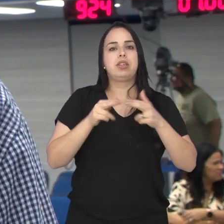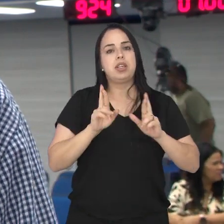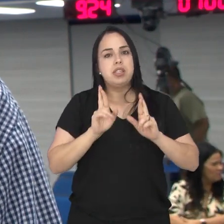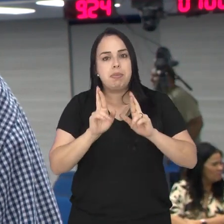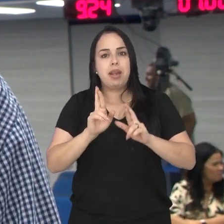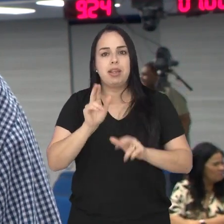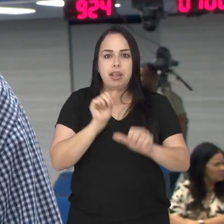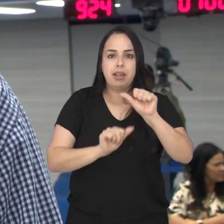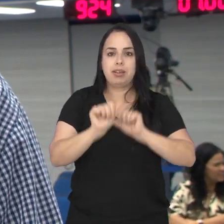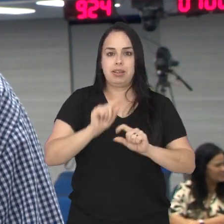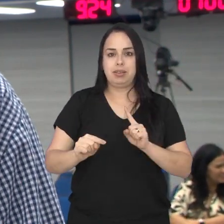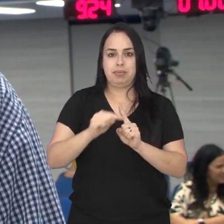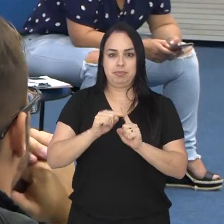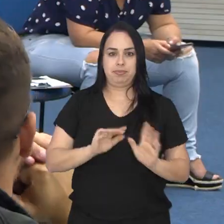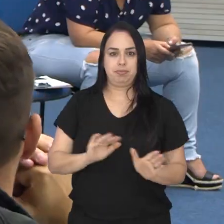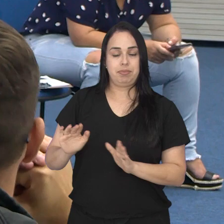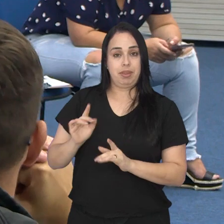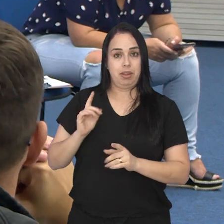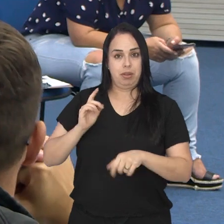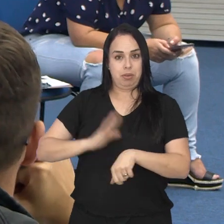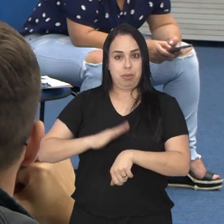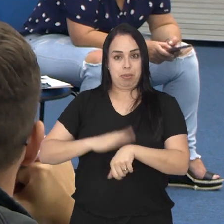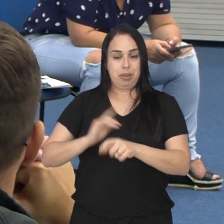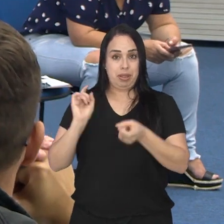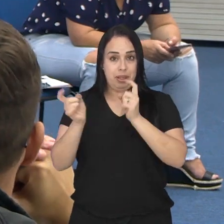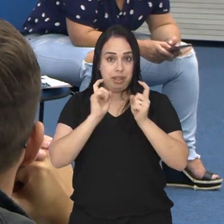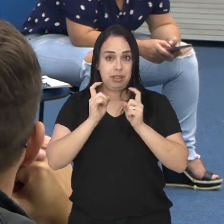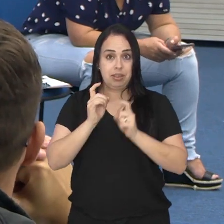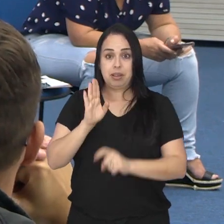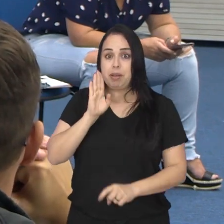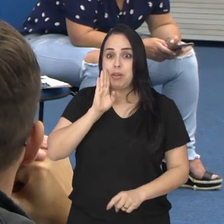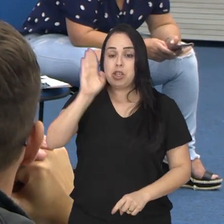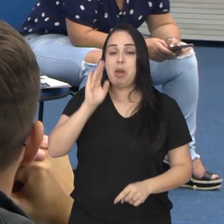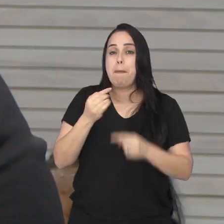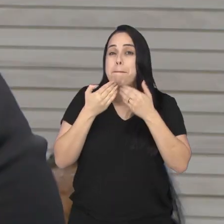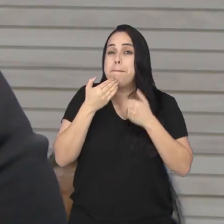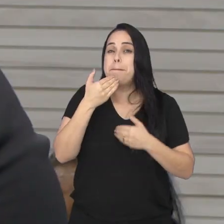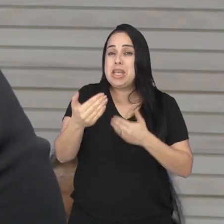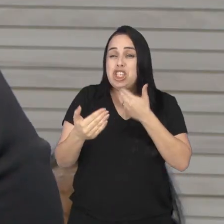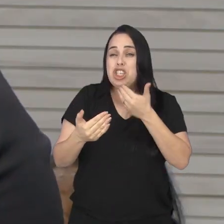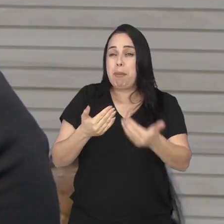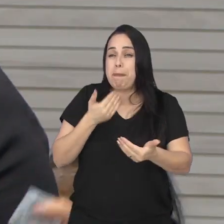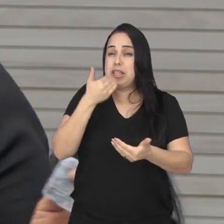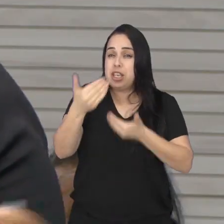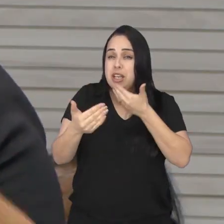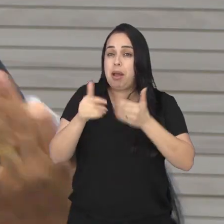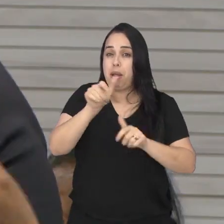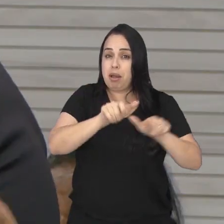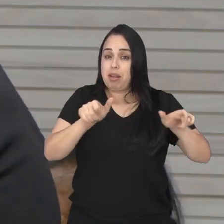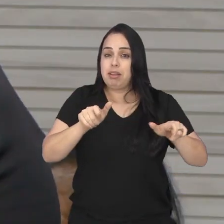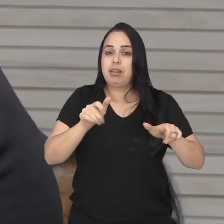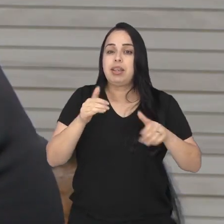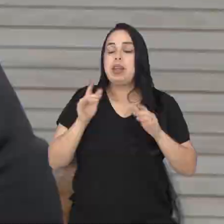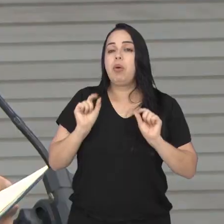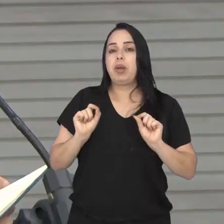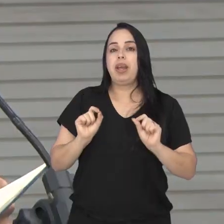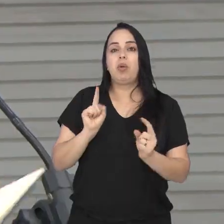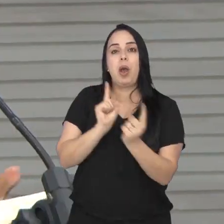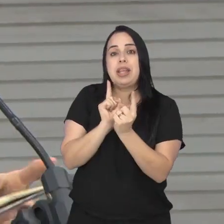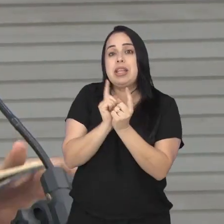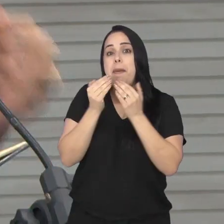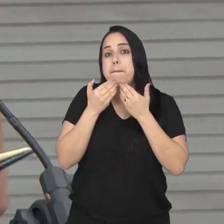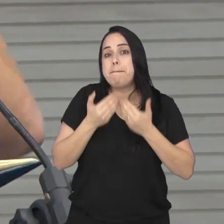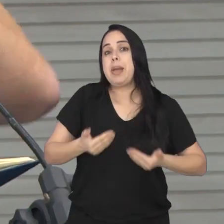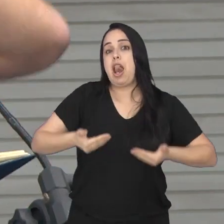a gente possa ter esse Resultado positivo durante a reunião uma das principais reivindicações dos pais e mães foi a